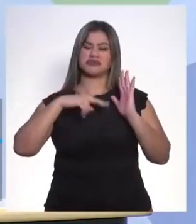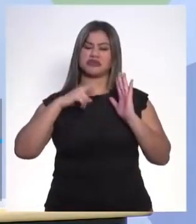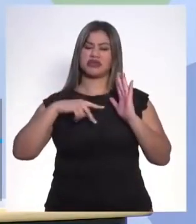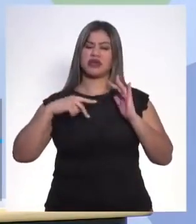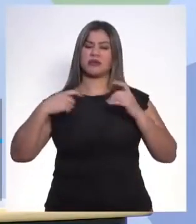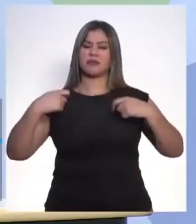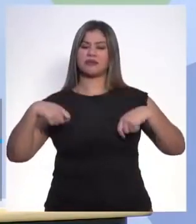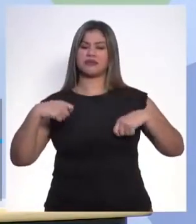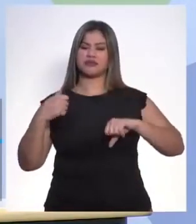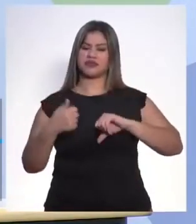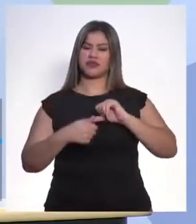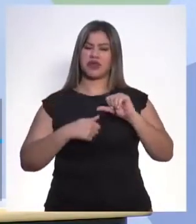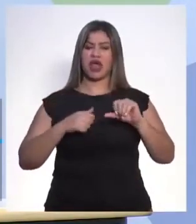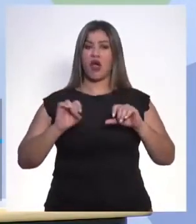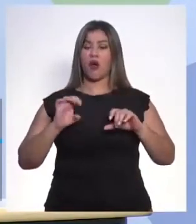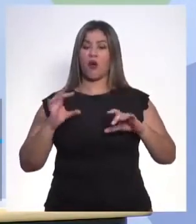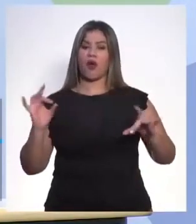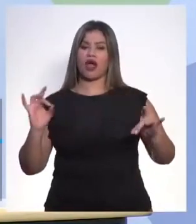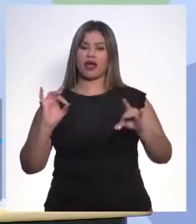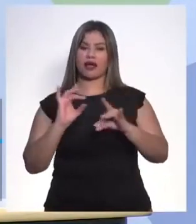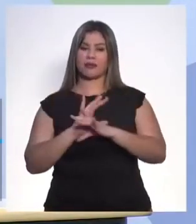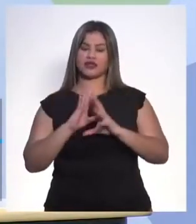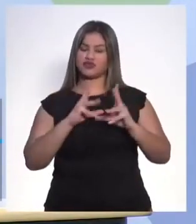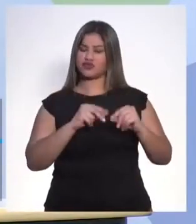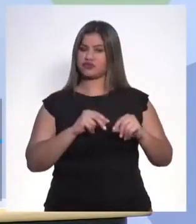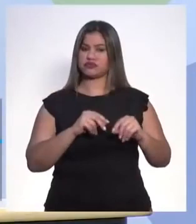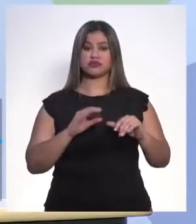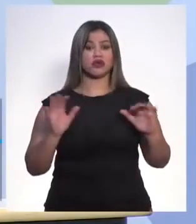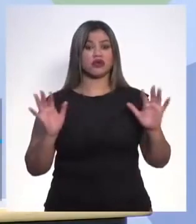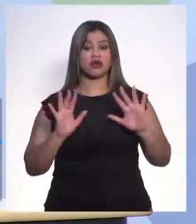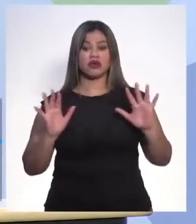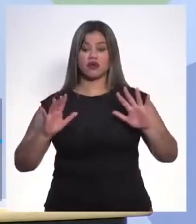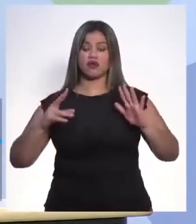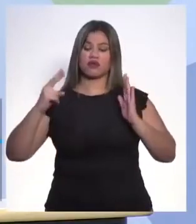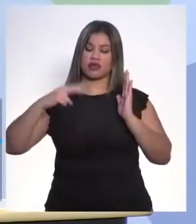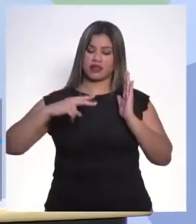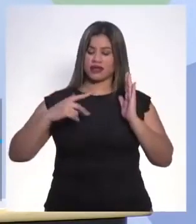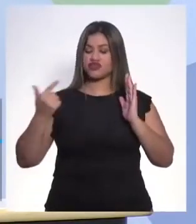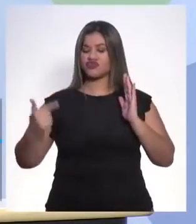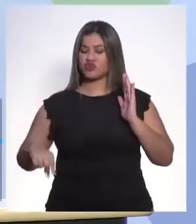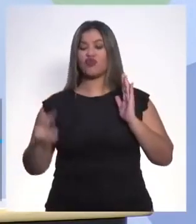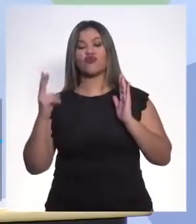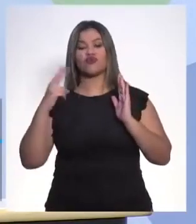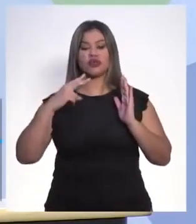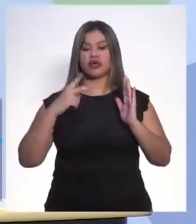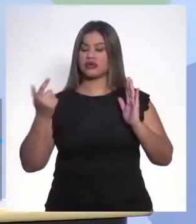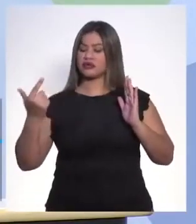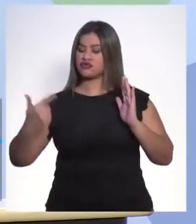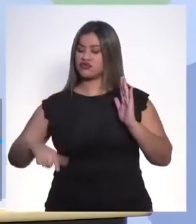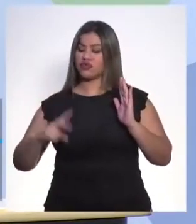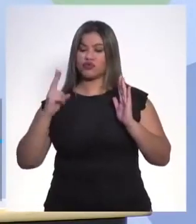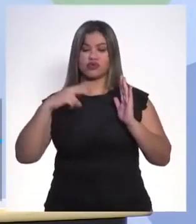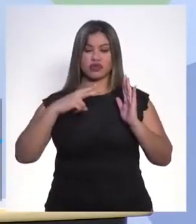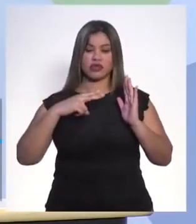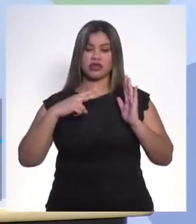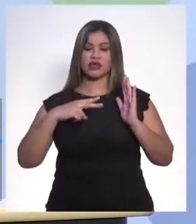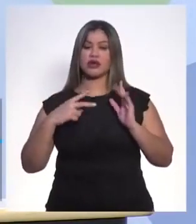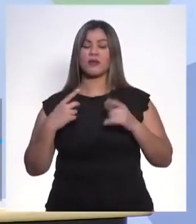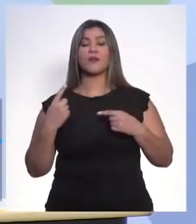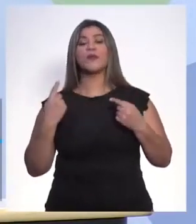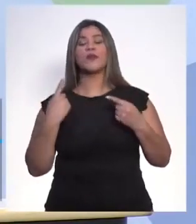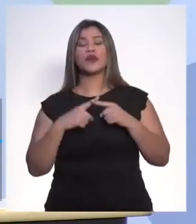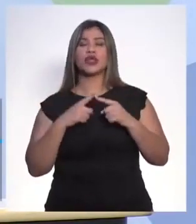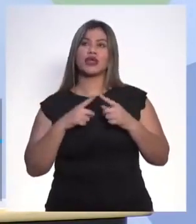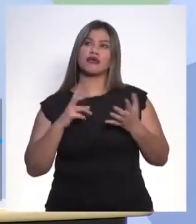deveria começar e terminar e ter conseguido tudo. Não. Você vai e volta o tempo todo. Ora por conta de